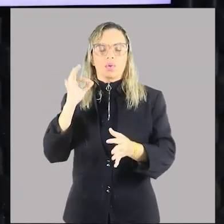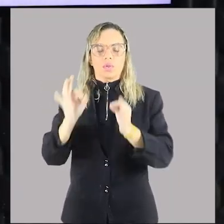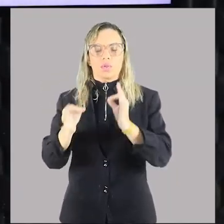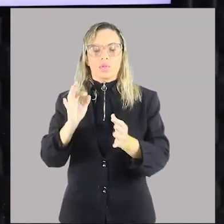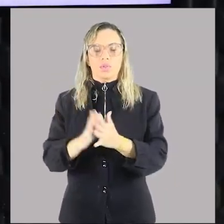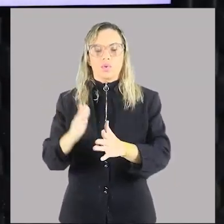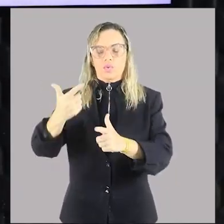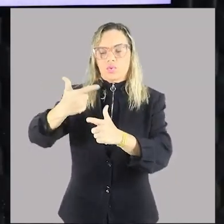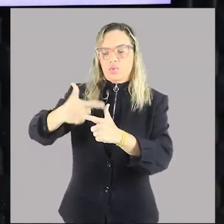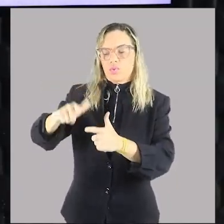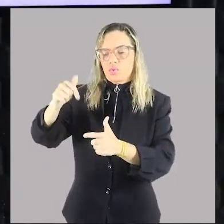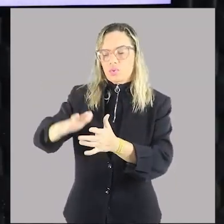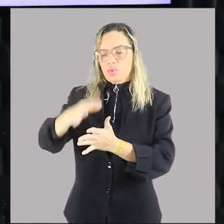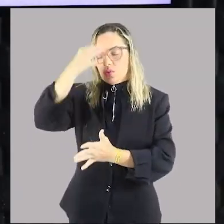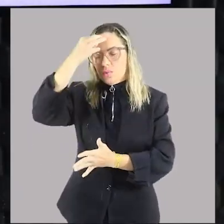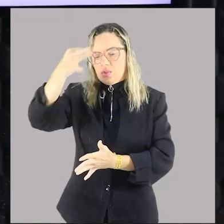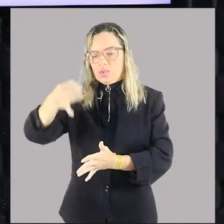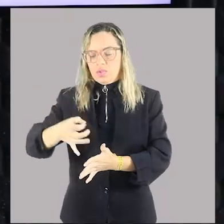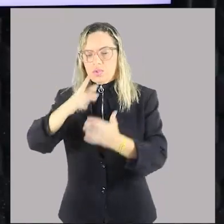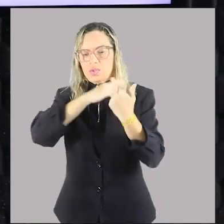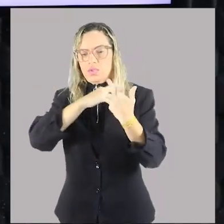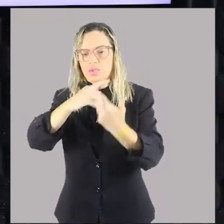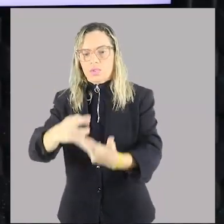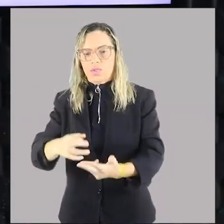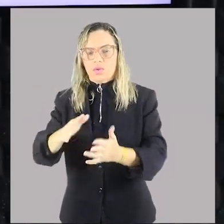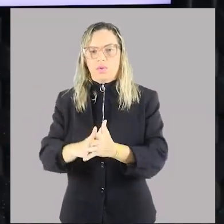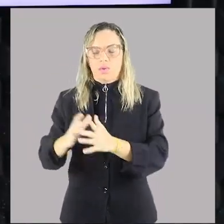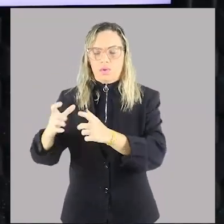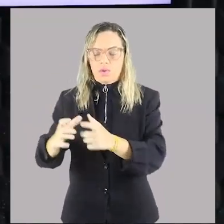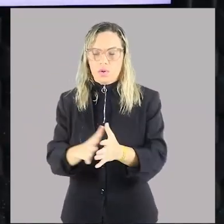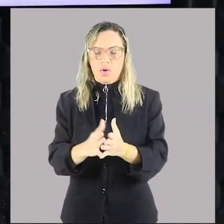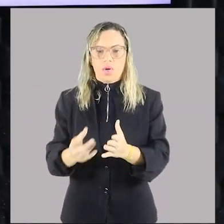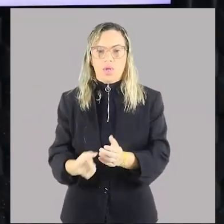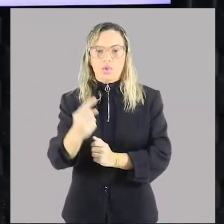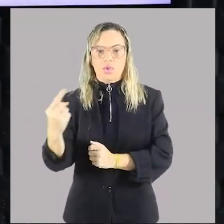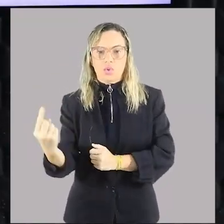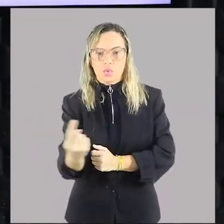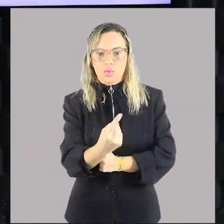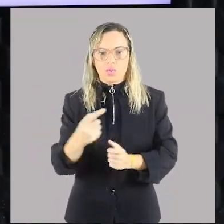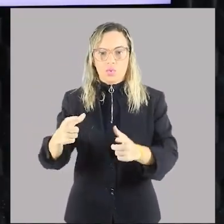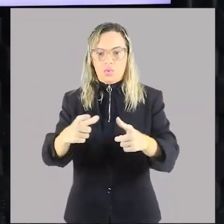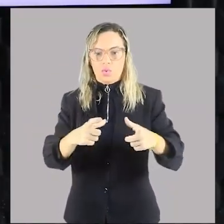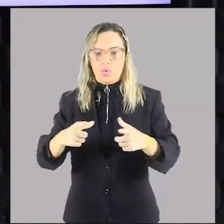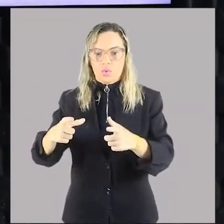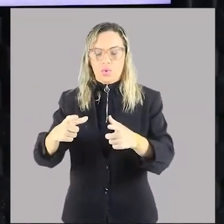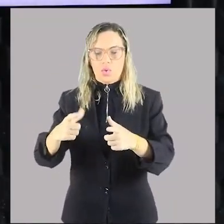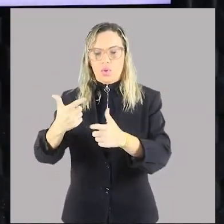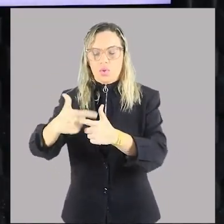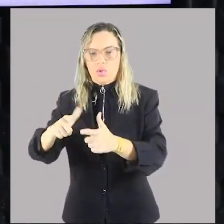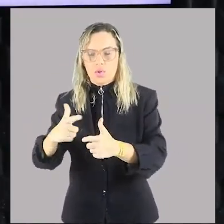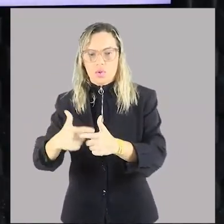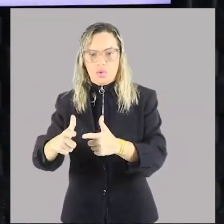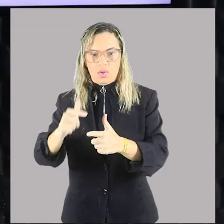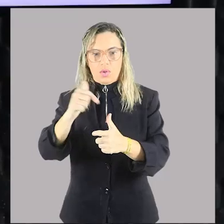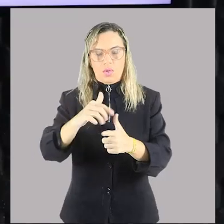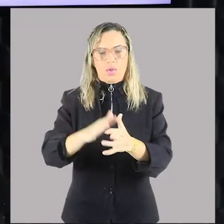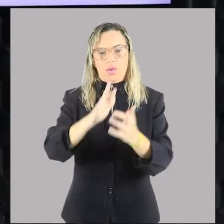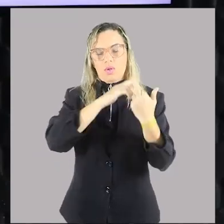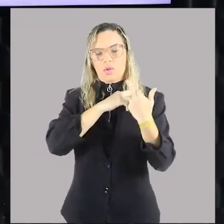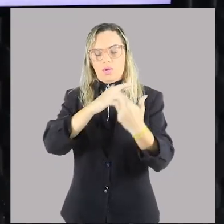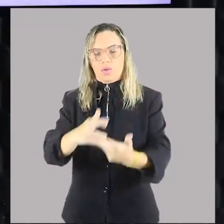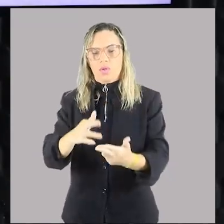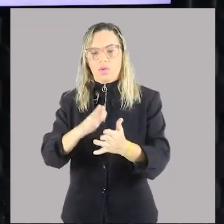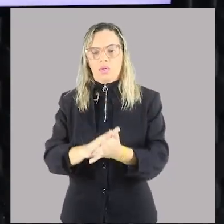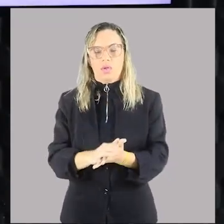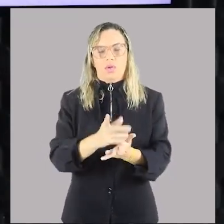de competências. Os órgãos são como setores que atuam na divisão das competências da administração pública